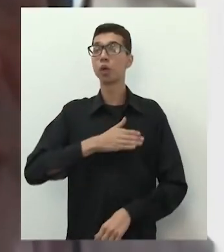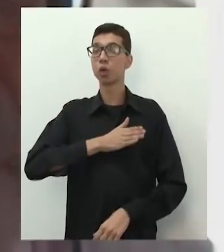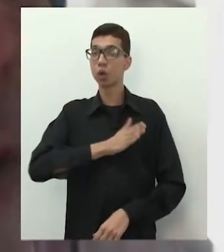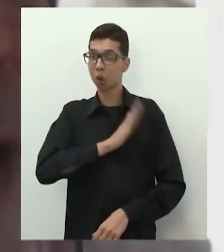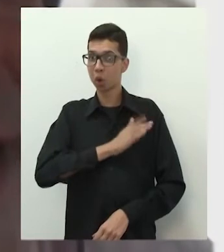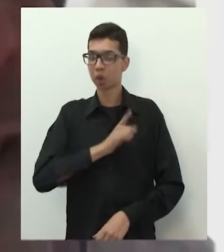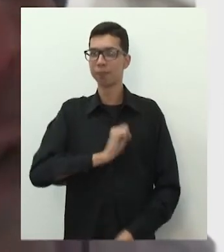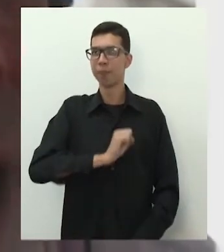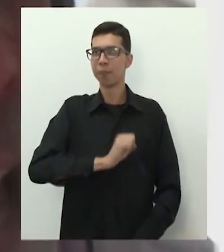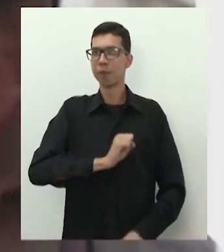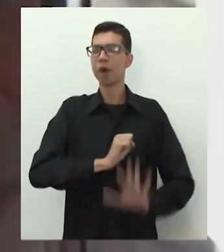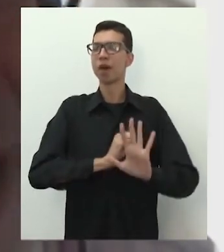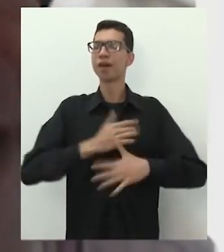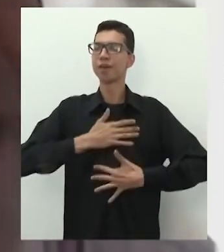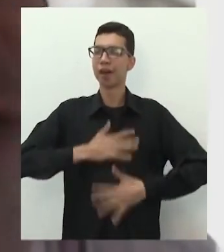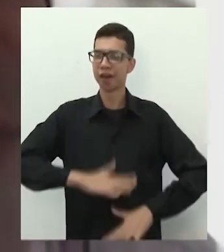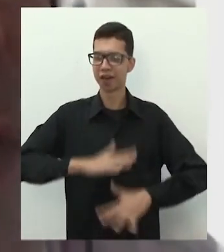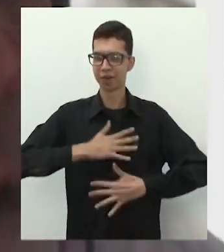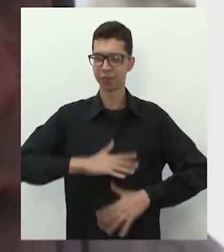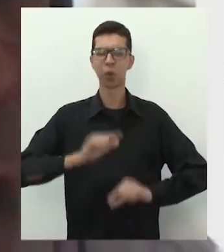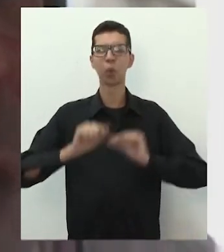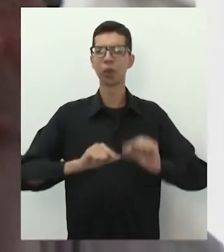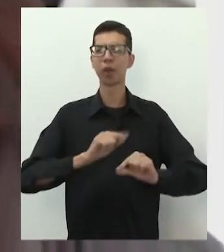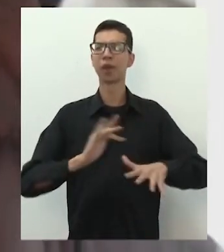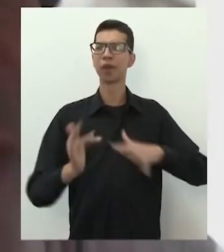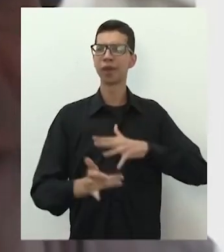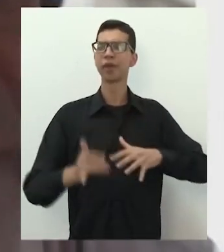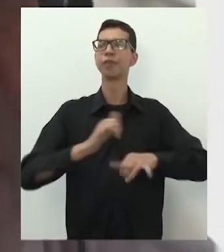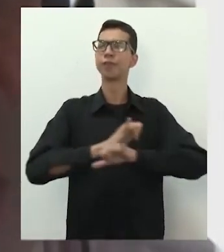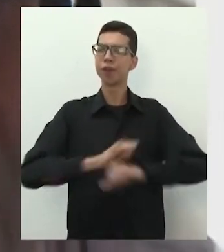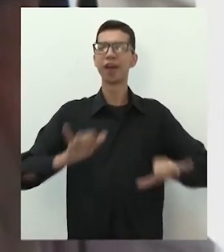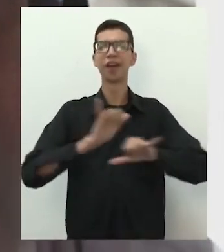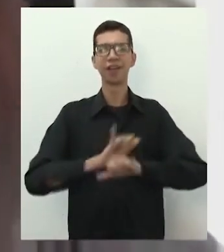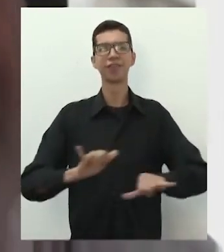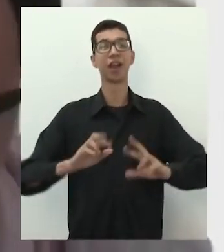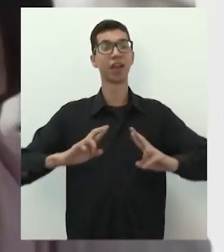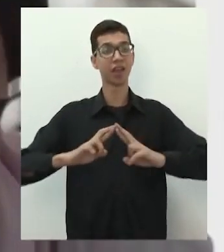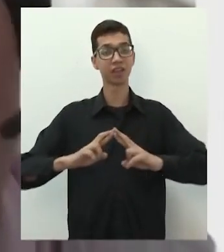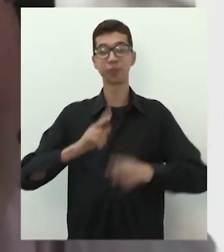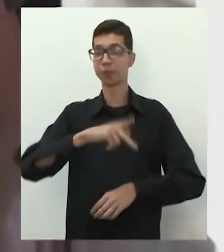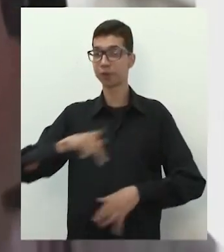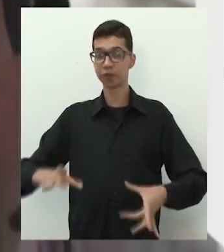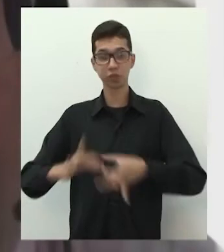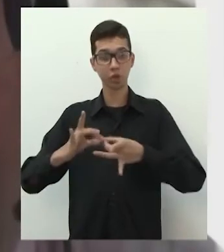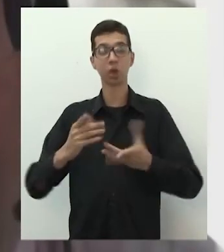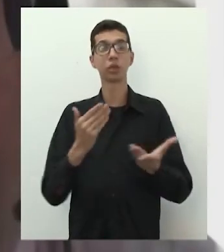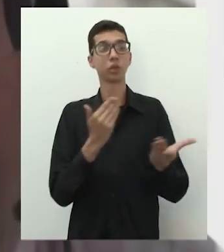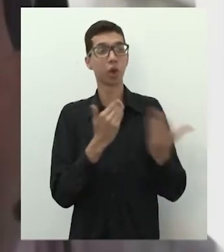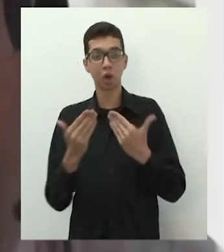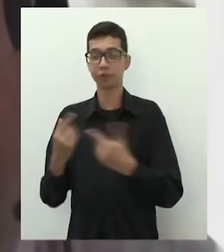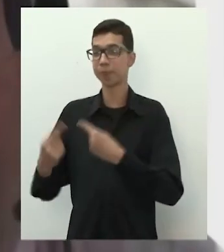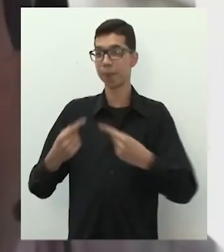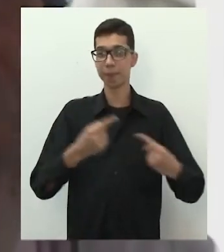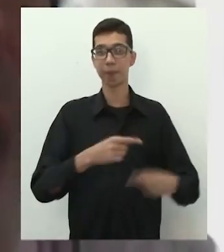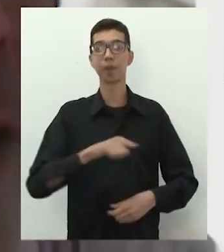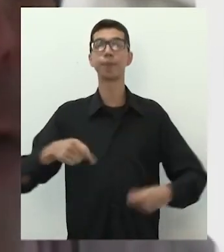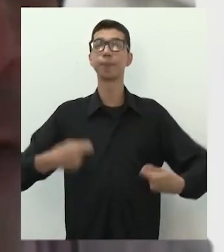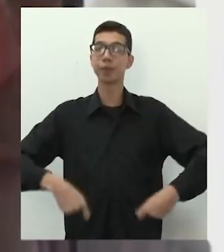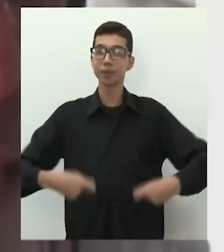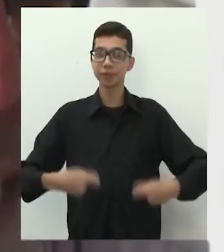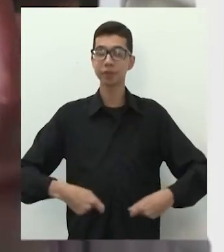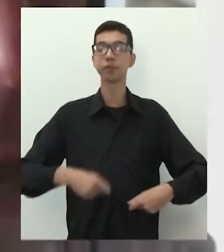de ar com a camisinha, ou ficar pendurando um lápis embaixo do peito para ver se o lápis cai ou não cai, filmando isso e mostrando isso